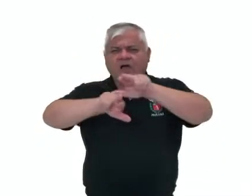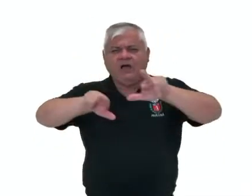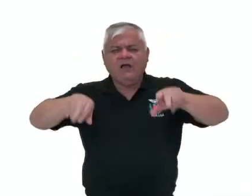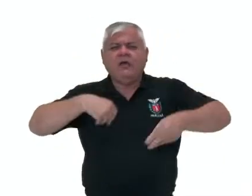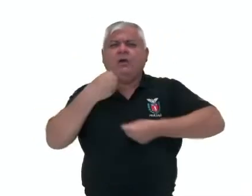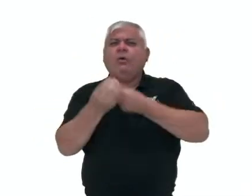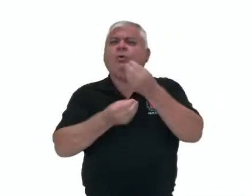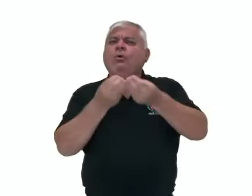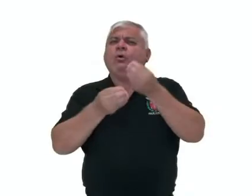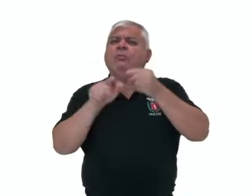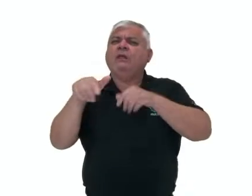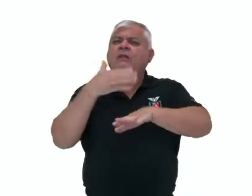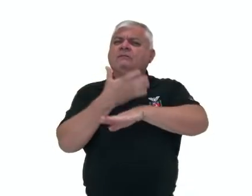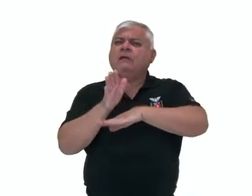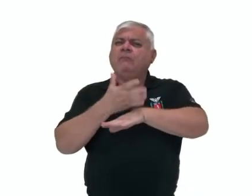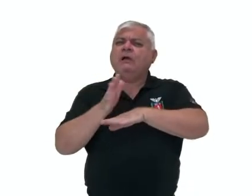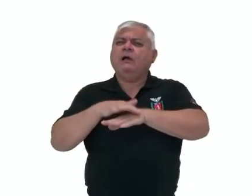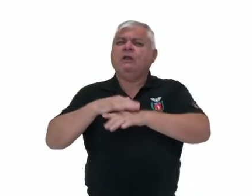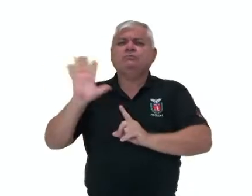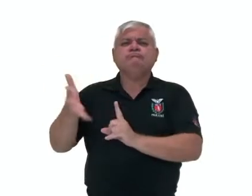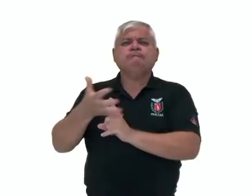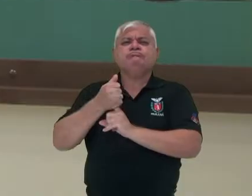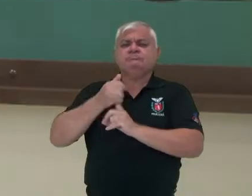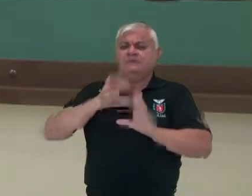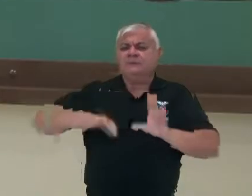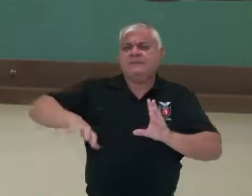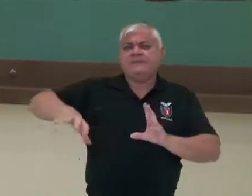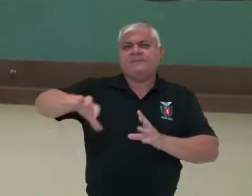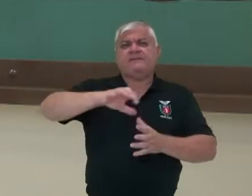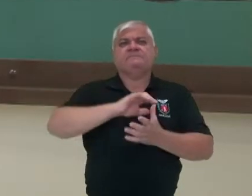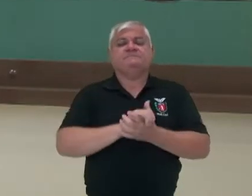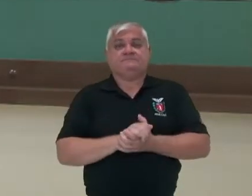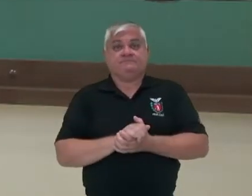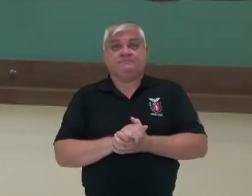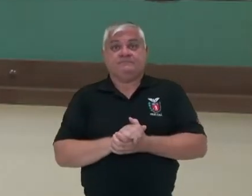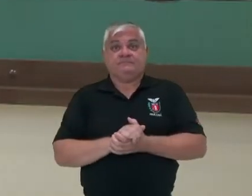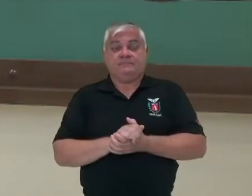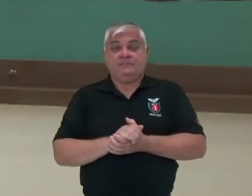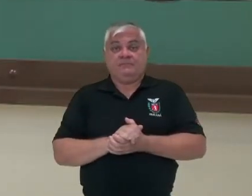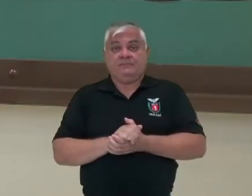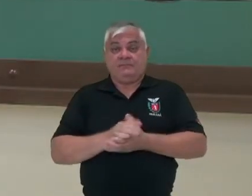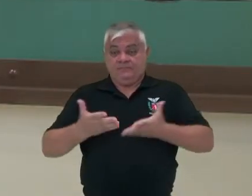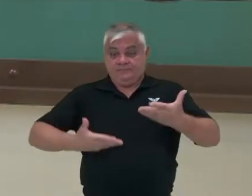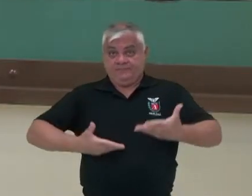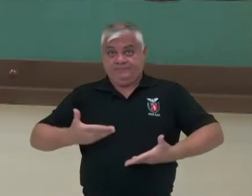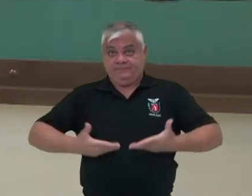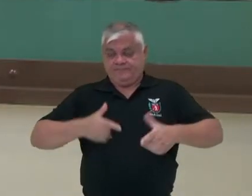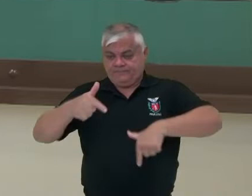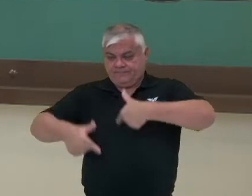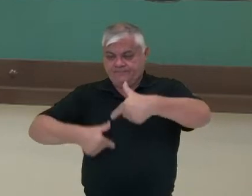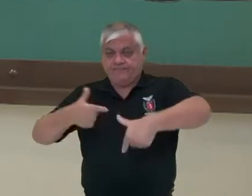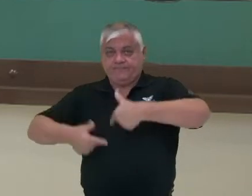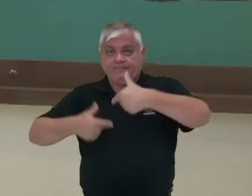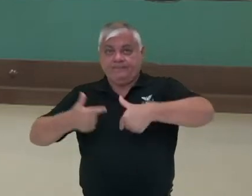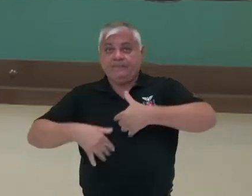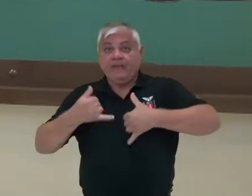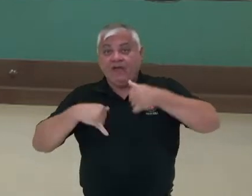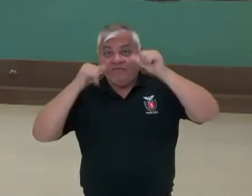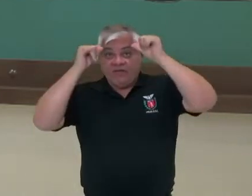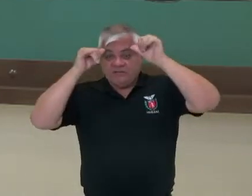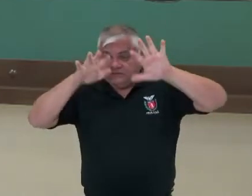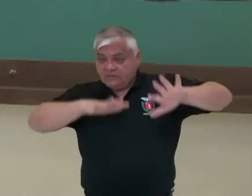que eles exerciam essa dominação. Então vamos. Os trabalhadores utilizados nas fazendas eram